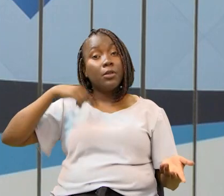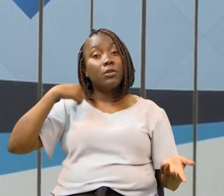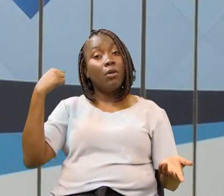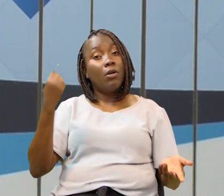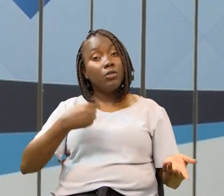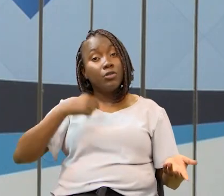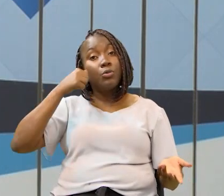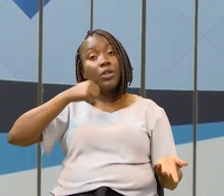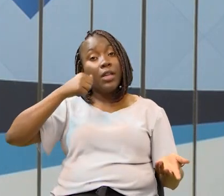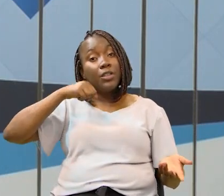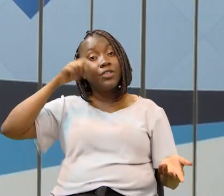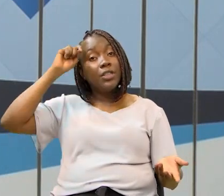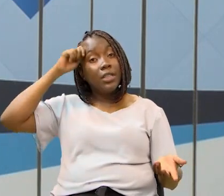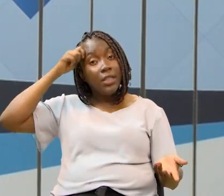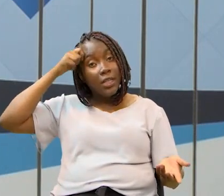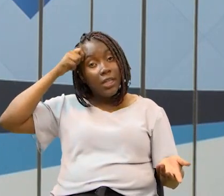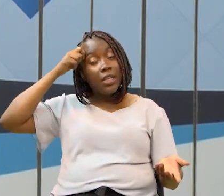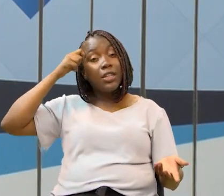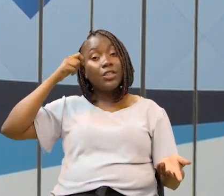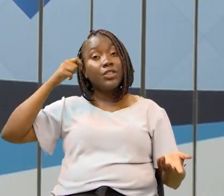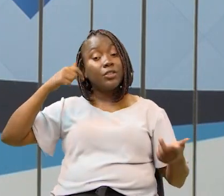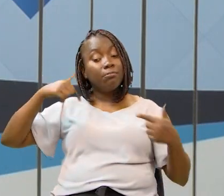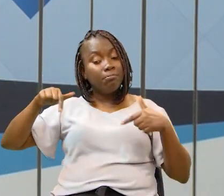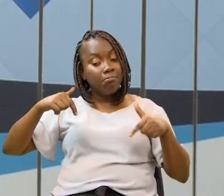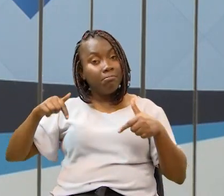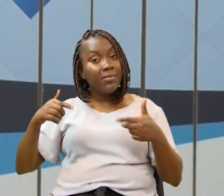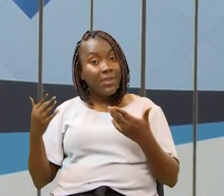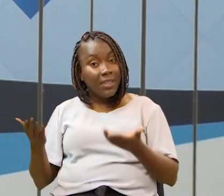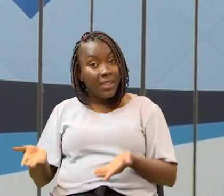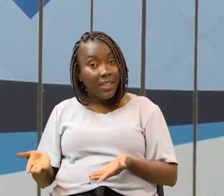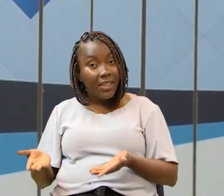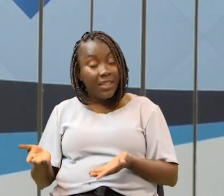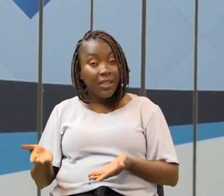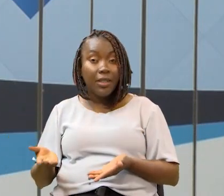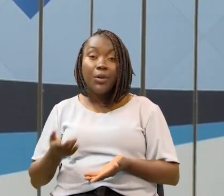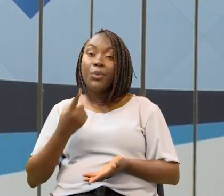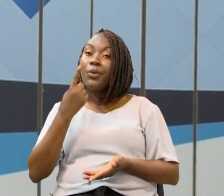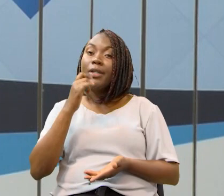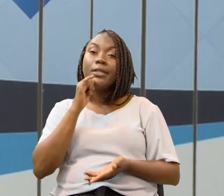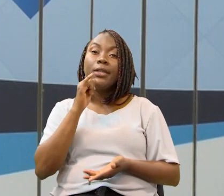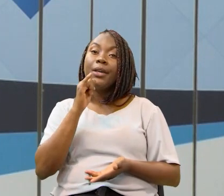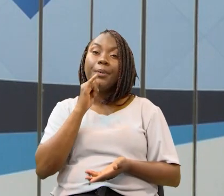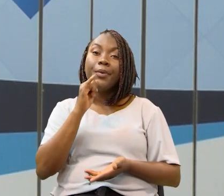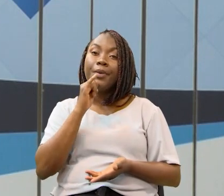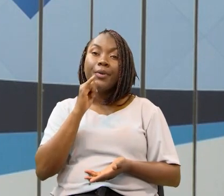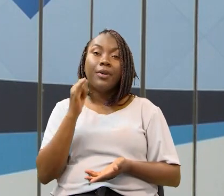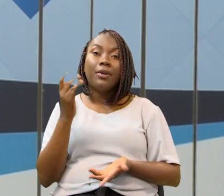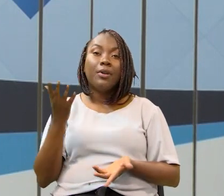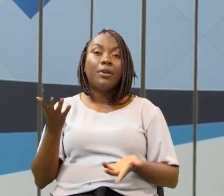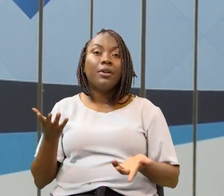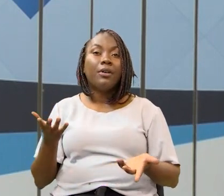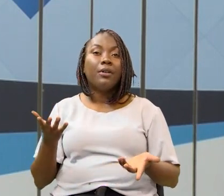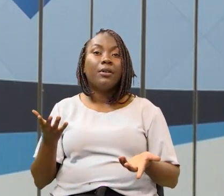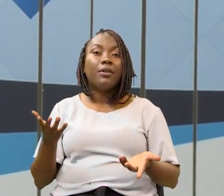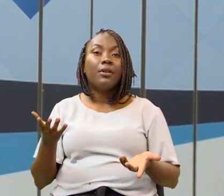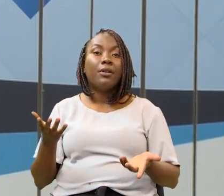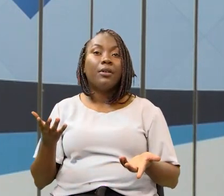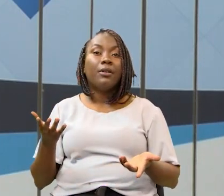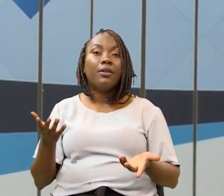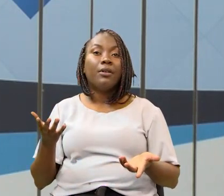principalmente, né, nós mulheres negras que estivermos nessa situação, onde, um exemplo, né,